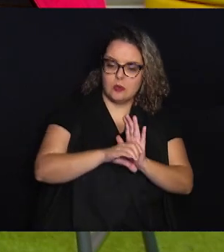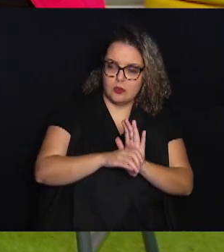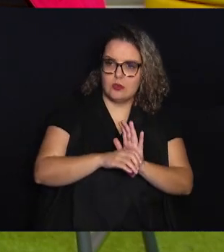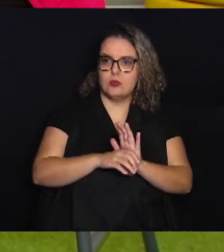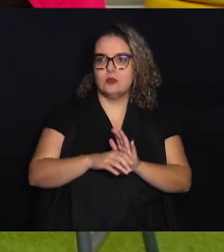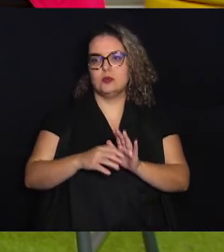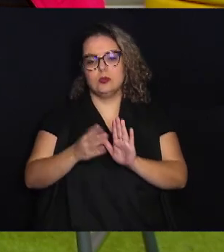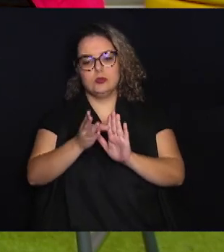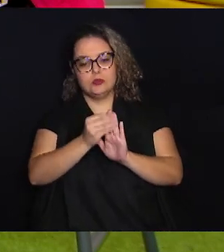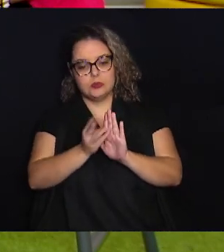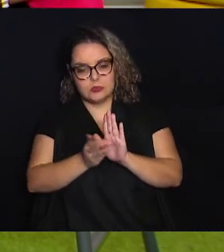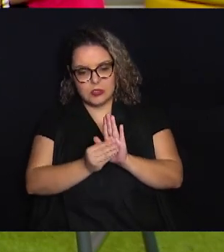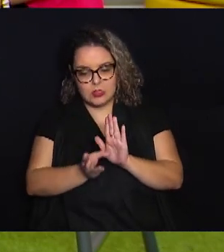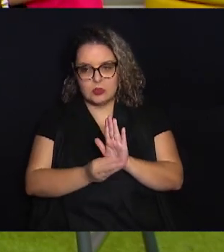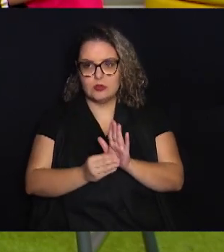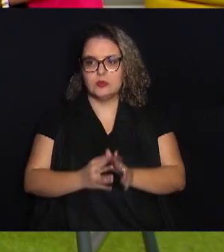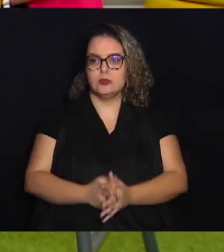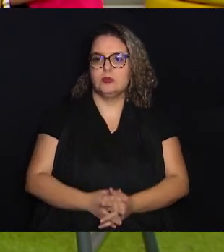conceitos, conteúdos,